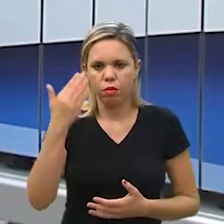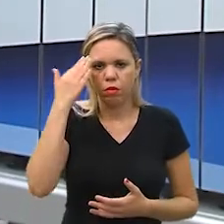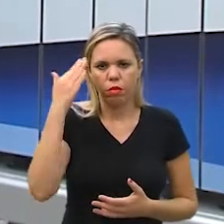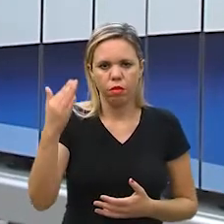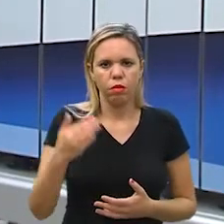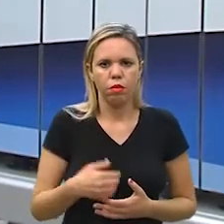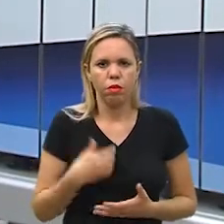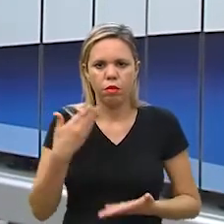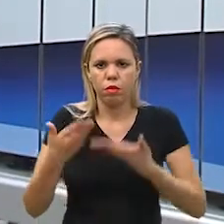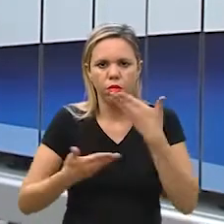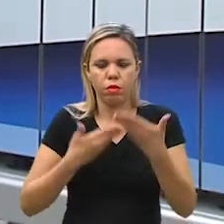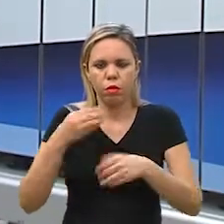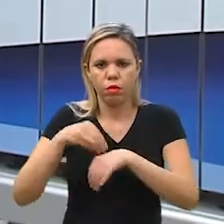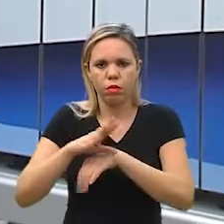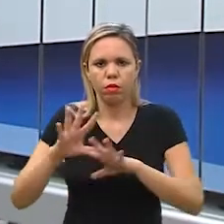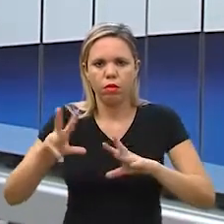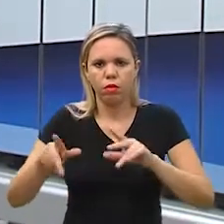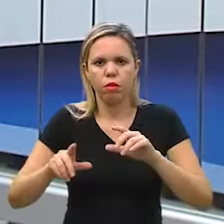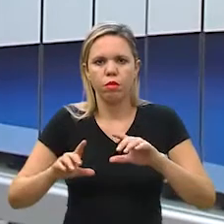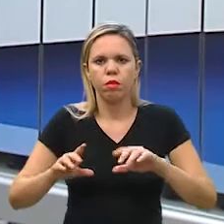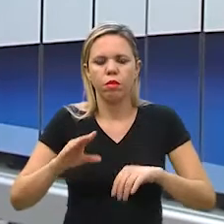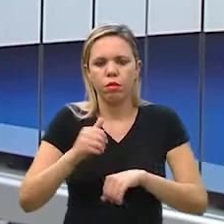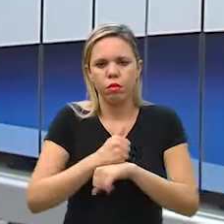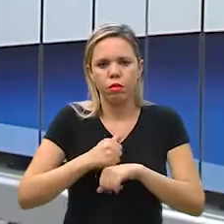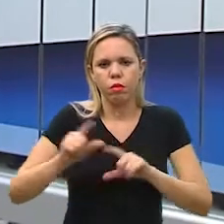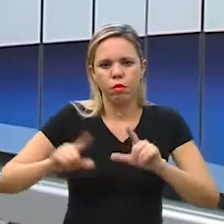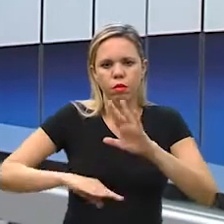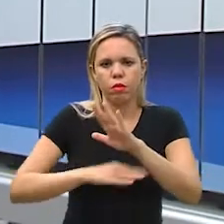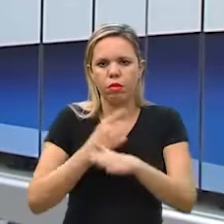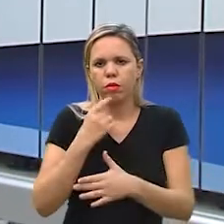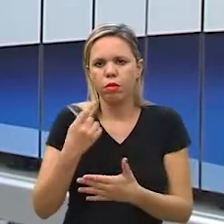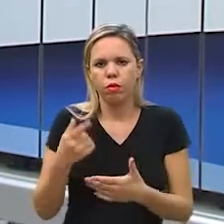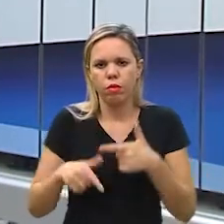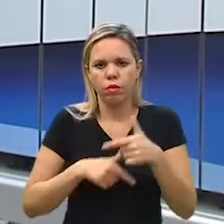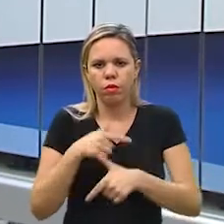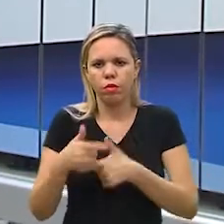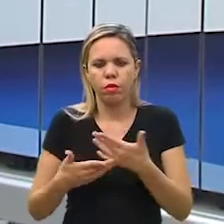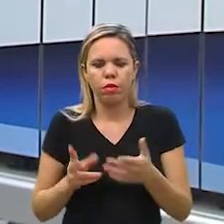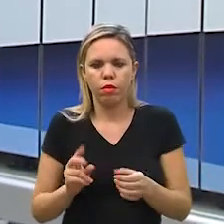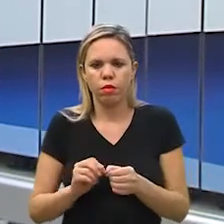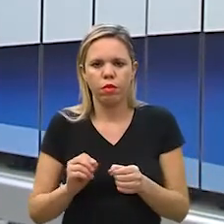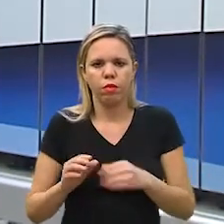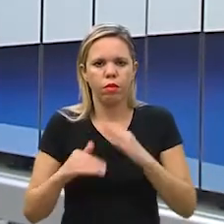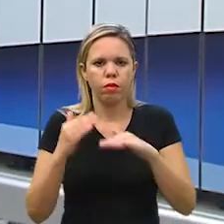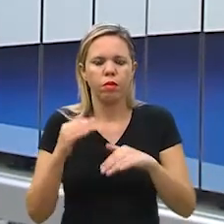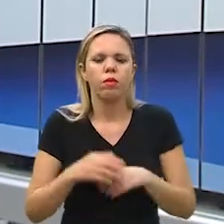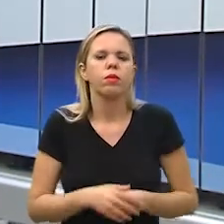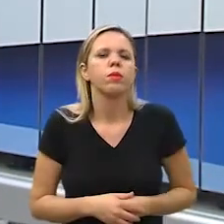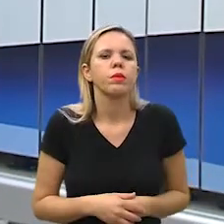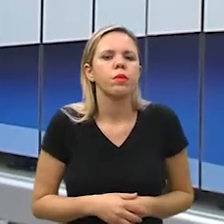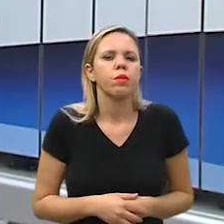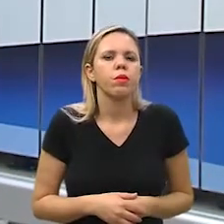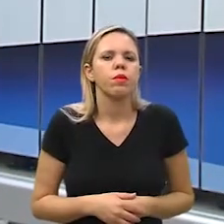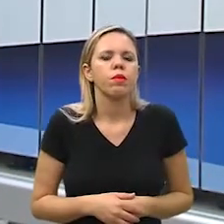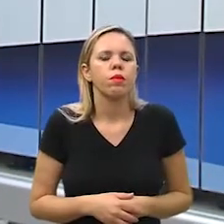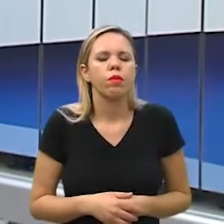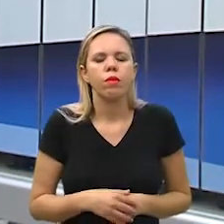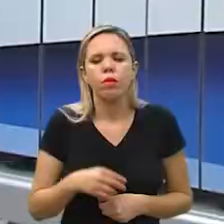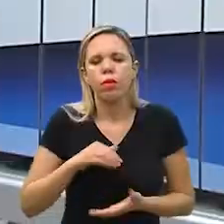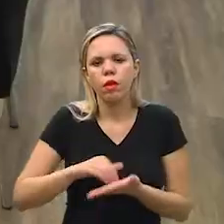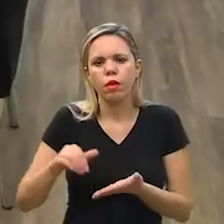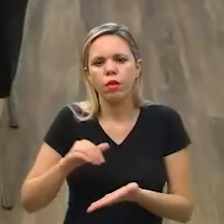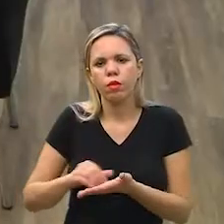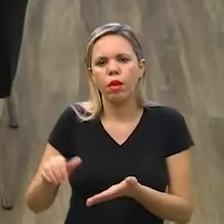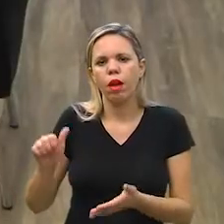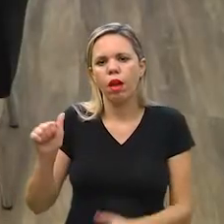Agradeço o elogio, repasso aqui a toda a equipe da TV Câmara Campinas pelo trabalho que está sendo desenvolvido. Aurélio Caiado, secretário